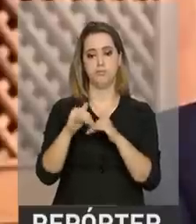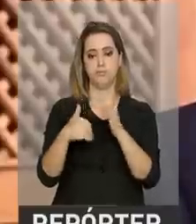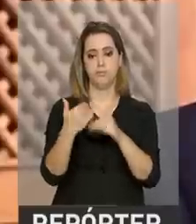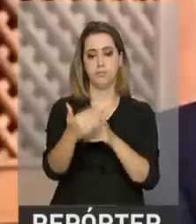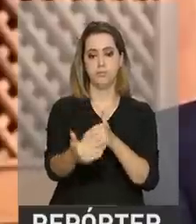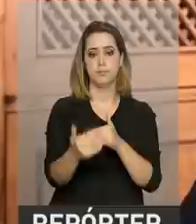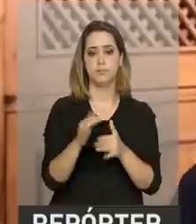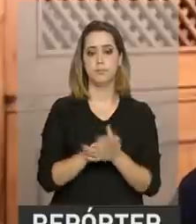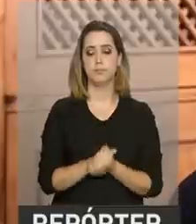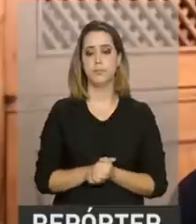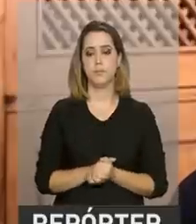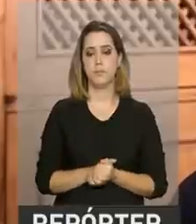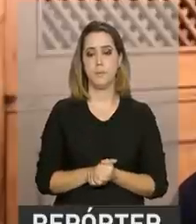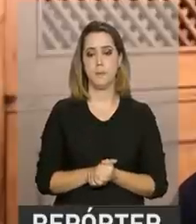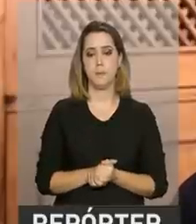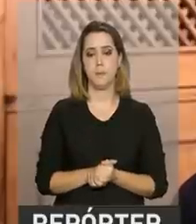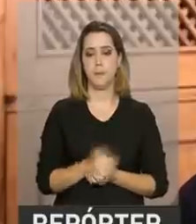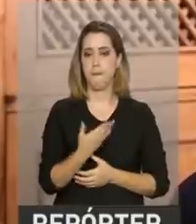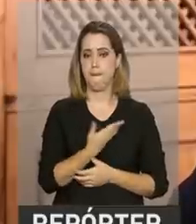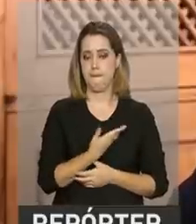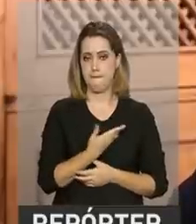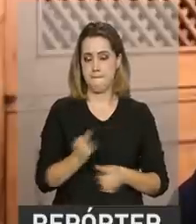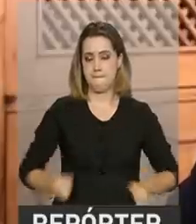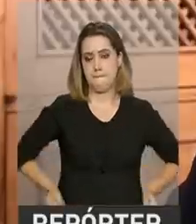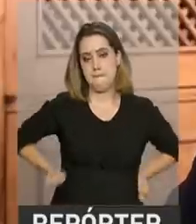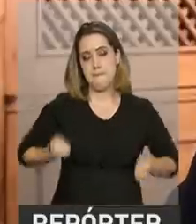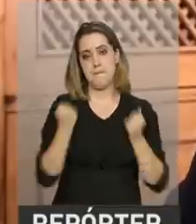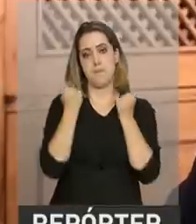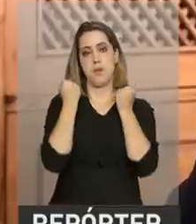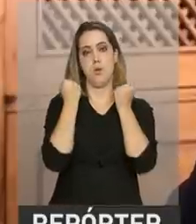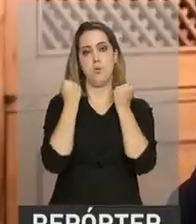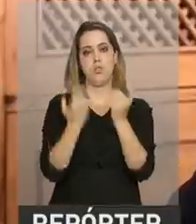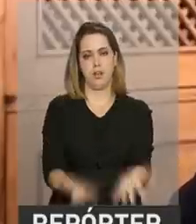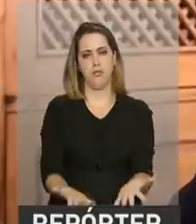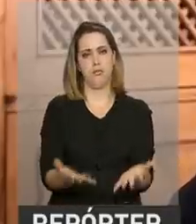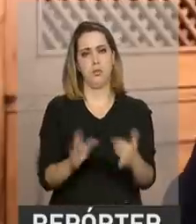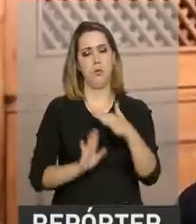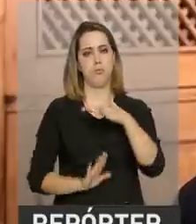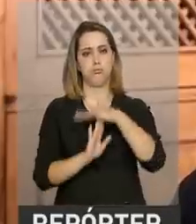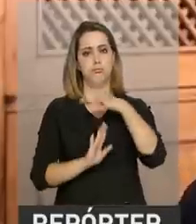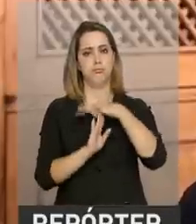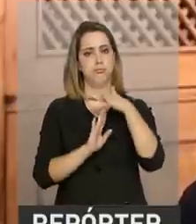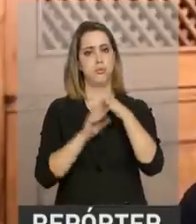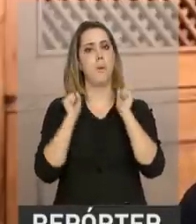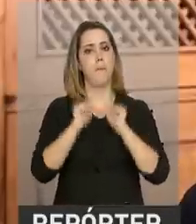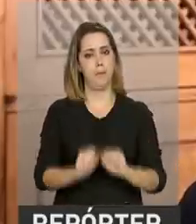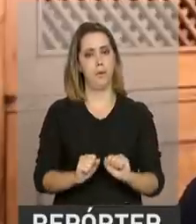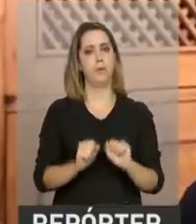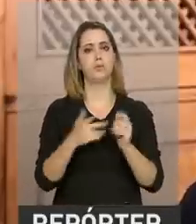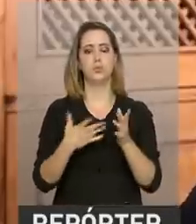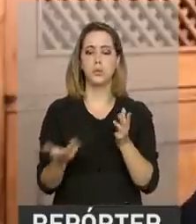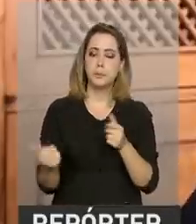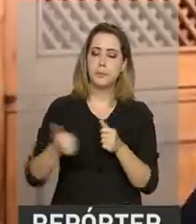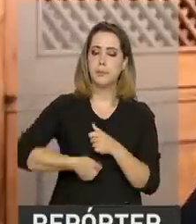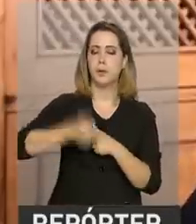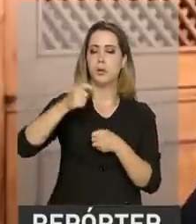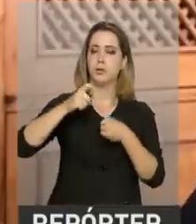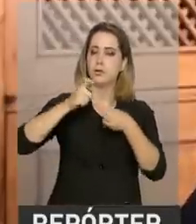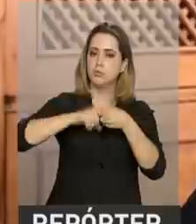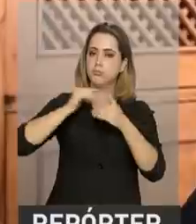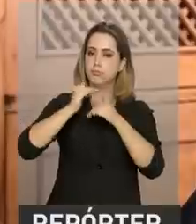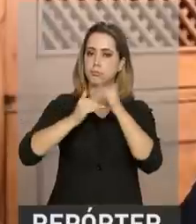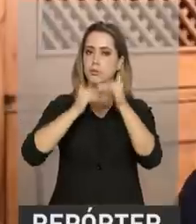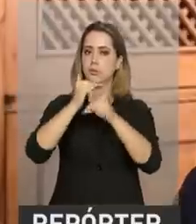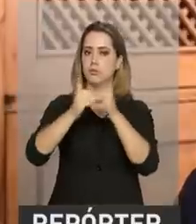próximos anos. O teto de gastos agora vai permitir ao Brasil voltar gradualmente a produzir